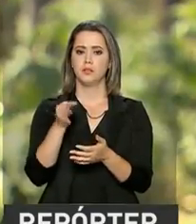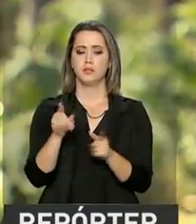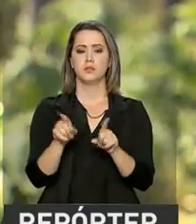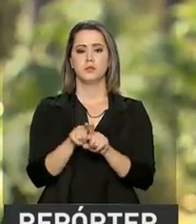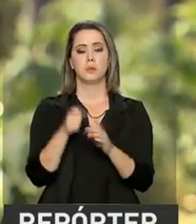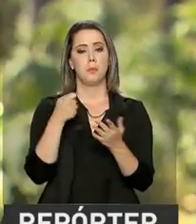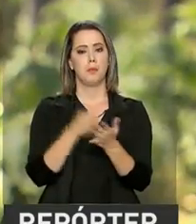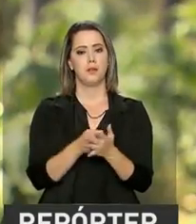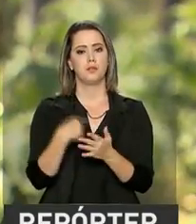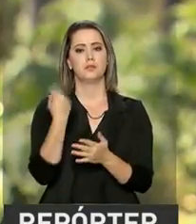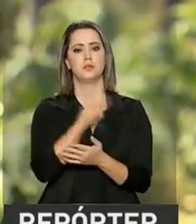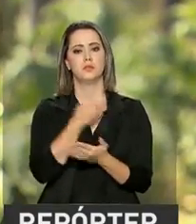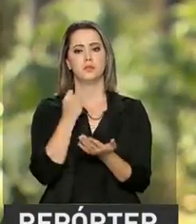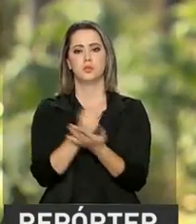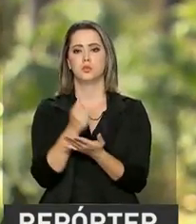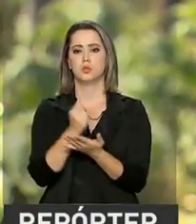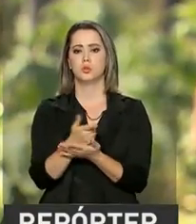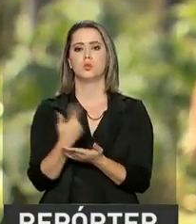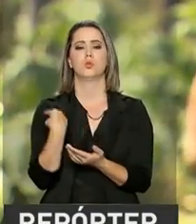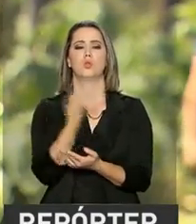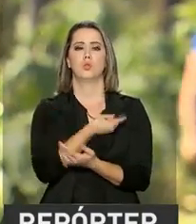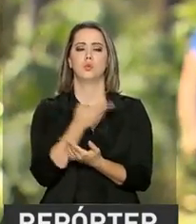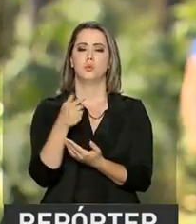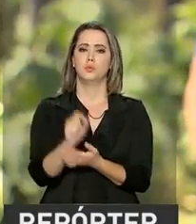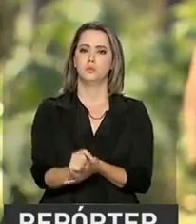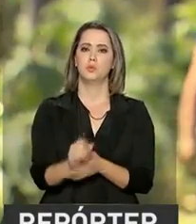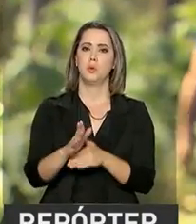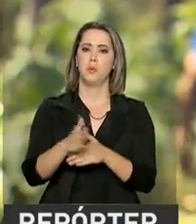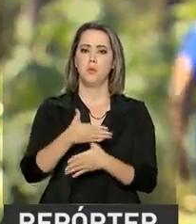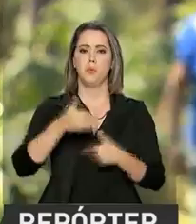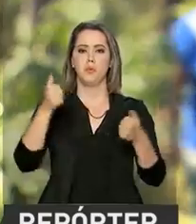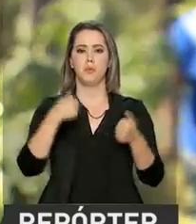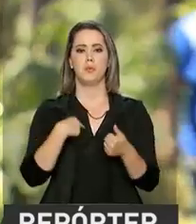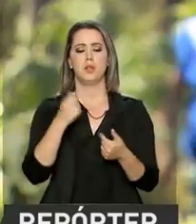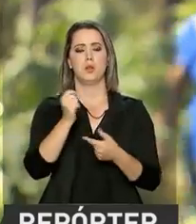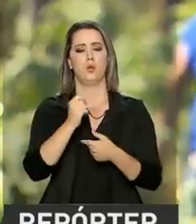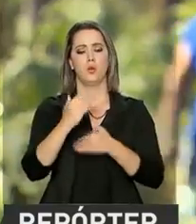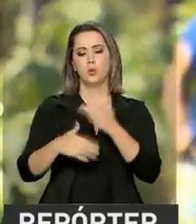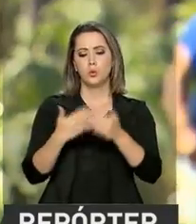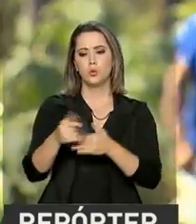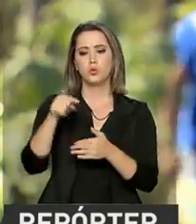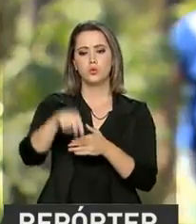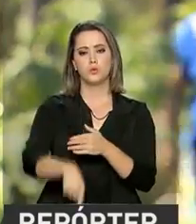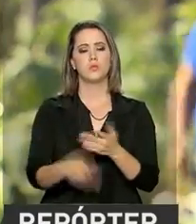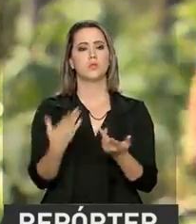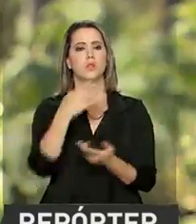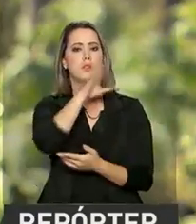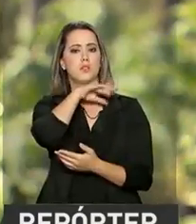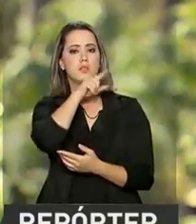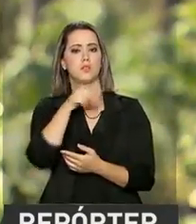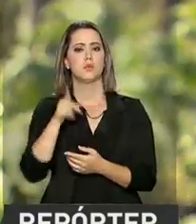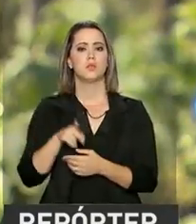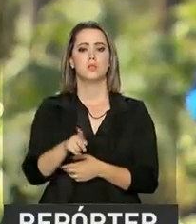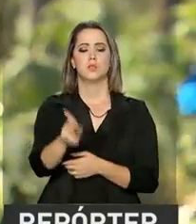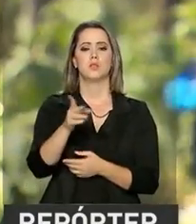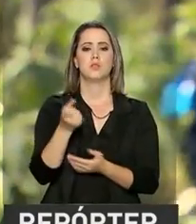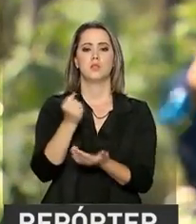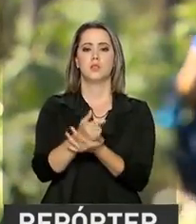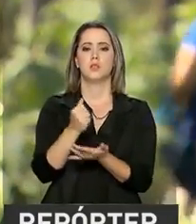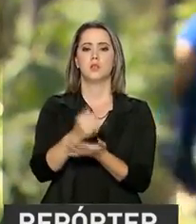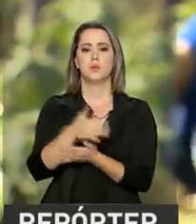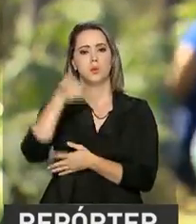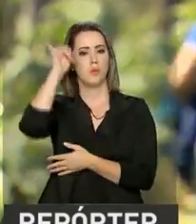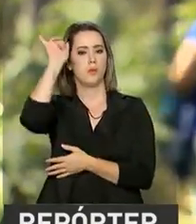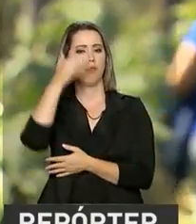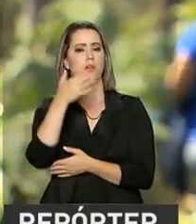pagar as coisas da gente a gente compra as coisas da gente melhora o mantimento dentro da chácara em animais a gente sempre compra uma vaquinha ou um bezerro a